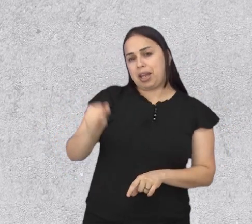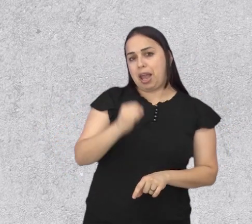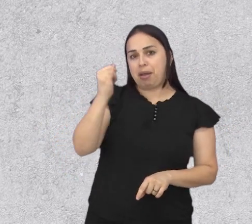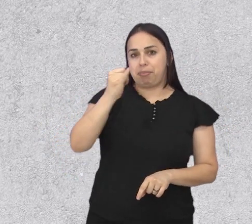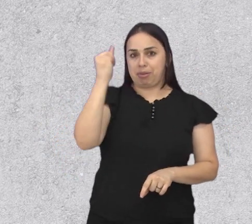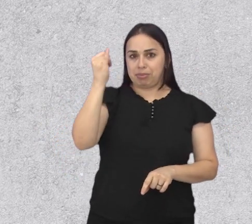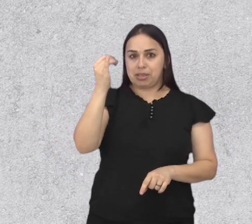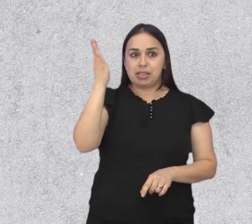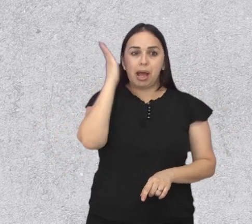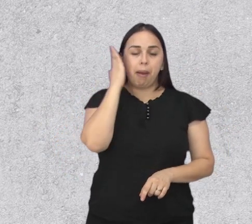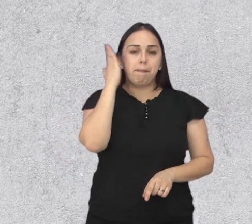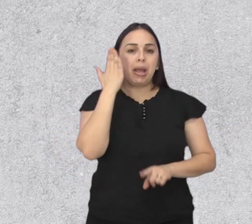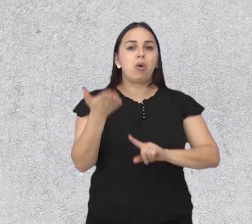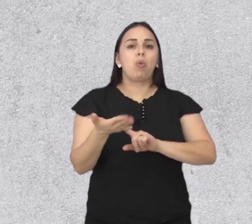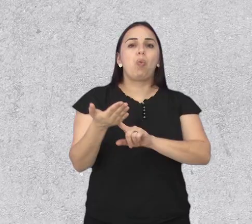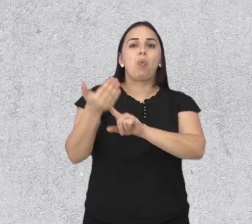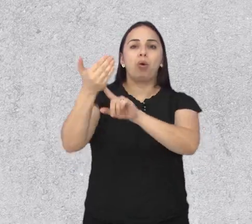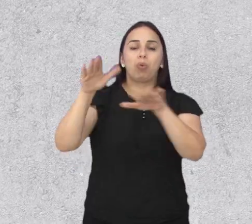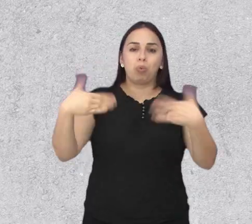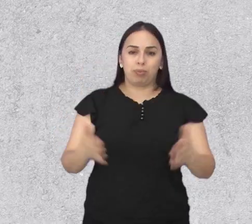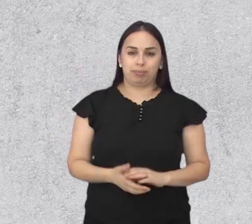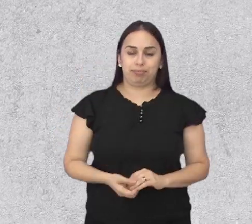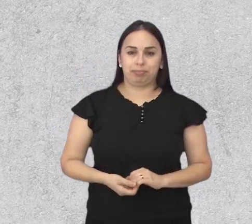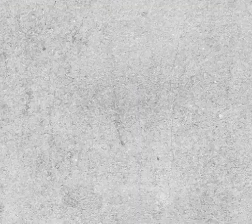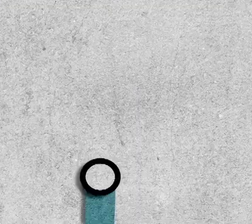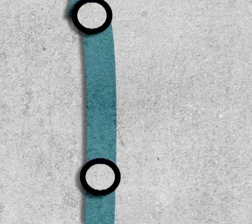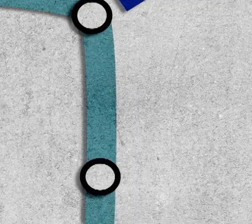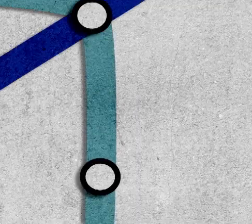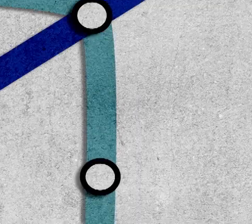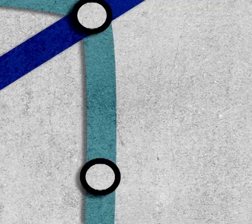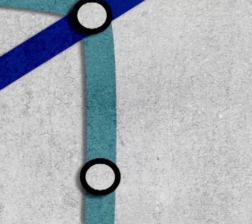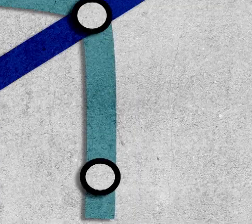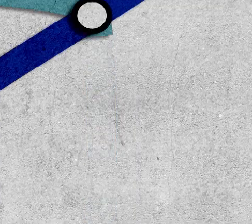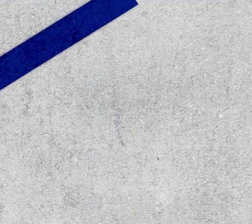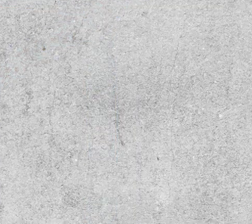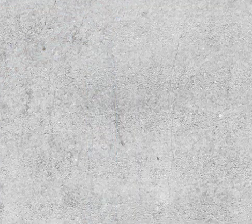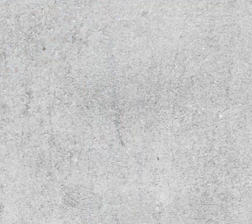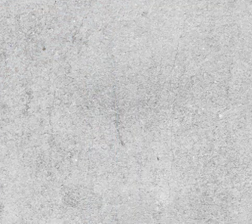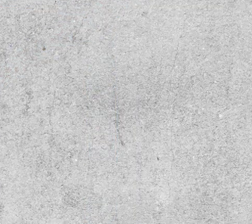reforçando a importância de estar a par das tecnologias.